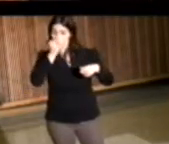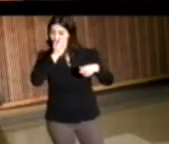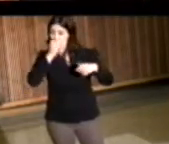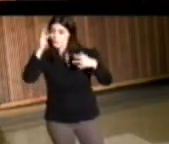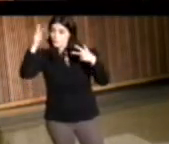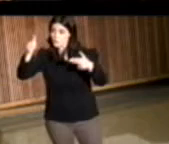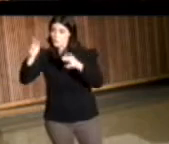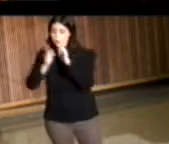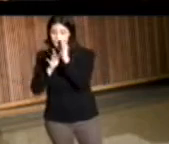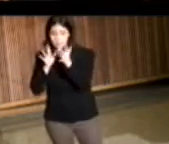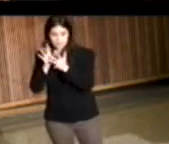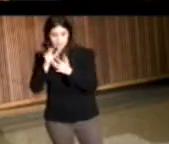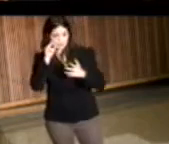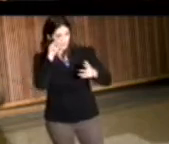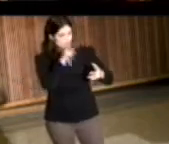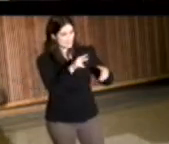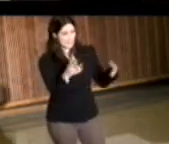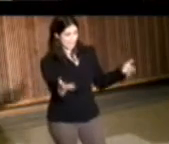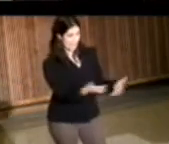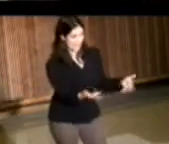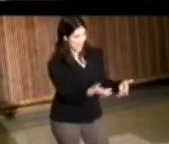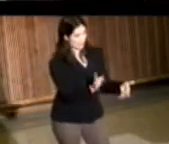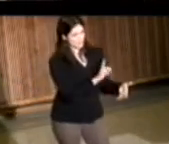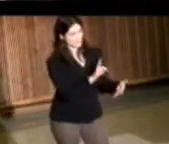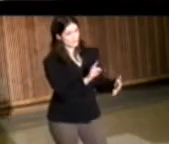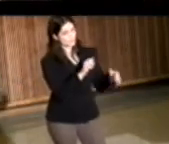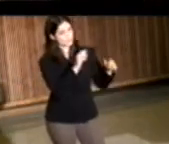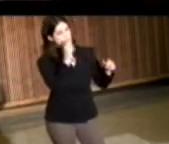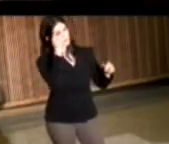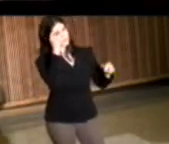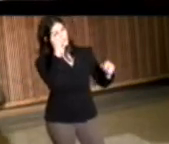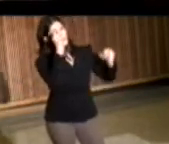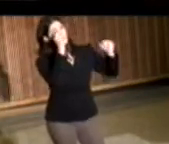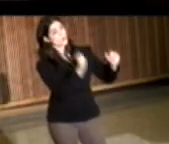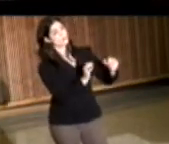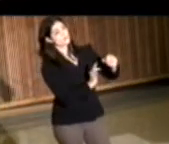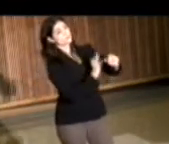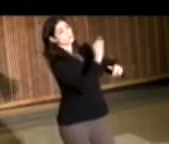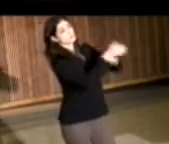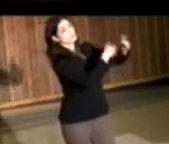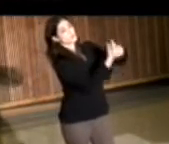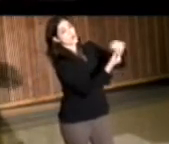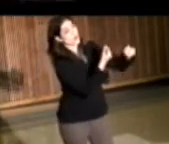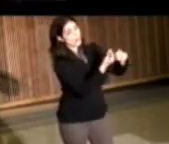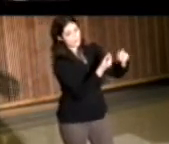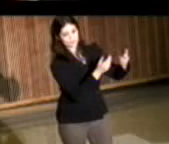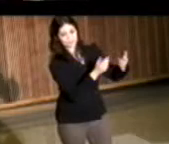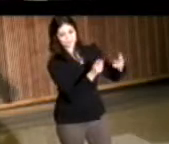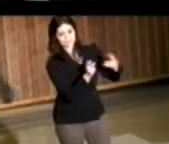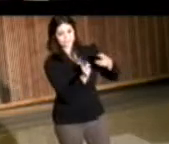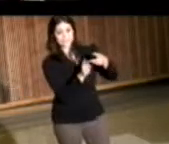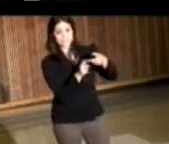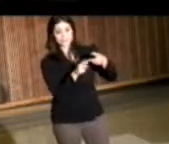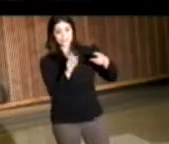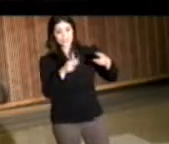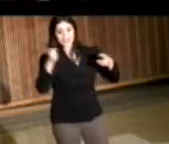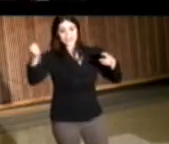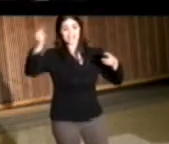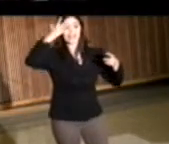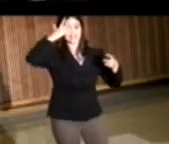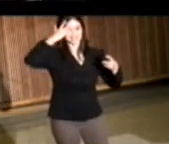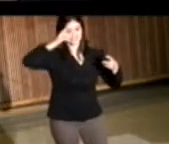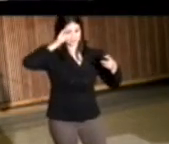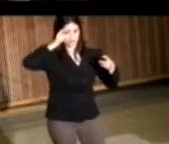daquilo que Deus vê, não aquilo que você está vendo agora, o que Deus vê que essa pessoa pode ser. A segunda é a lente da graça,